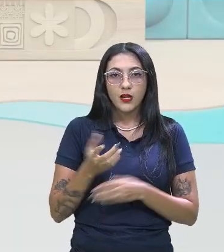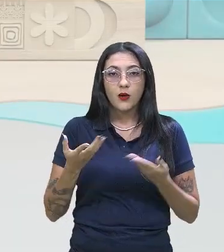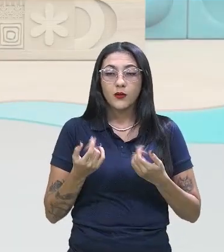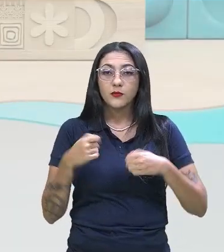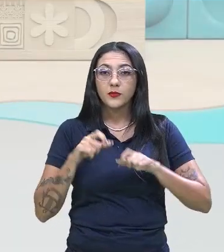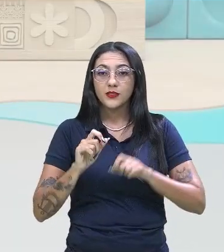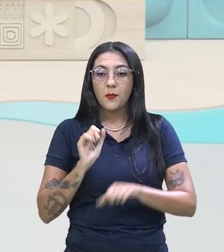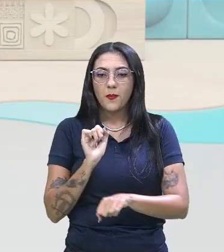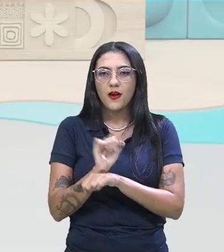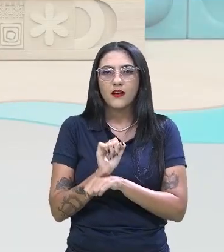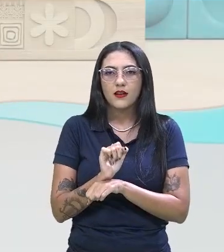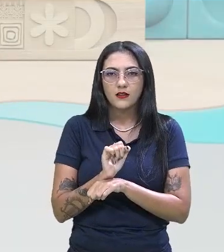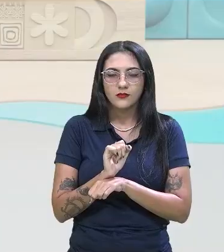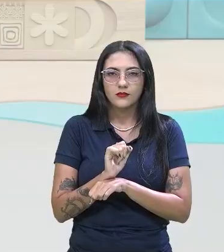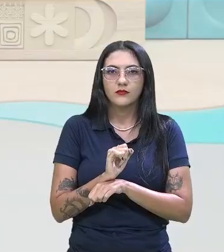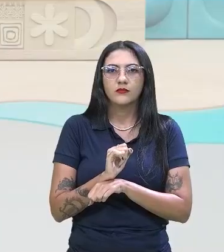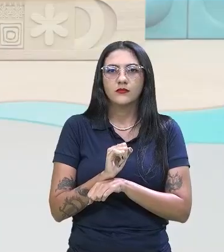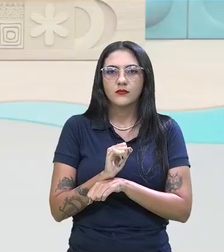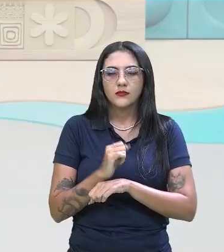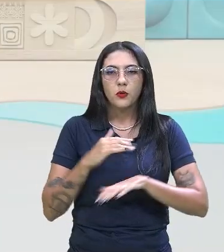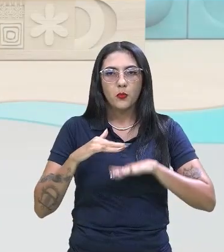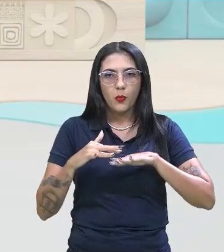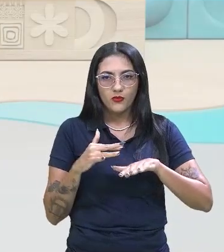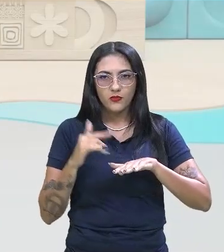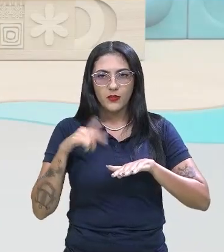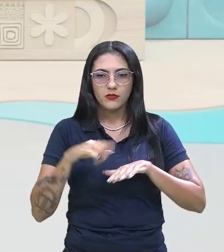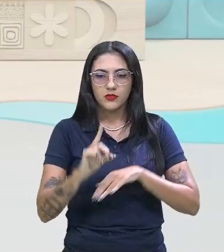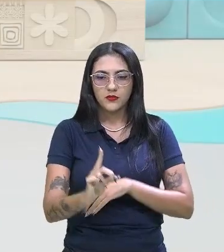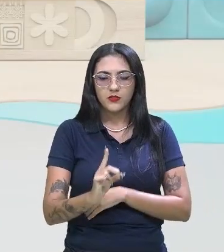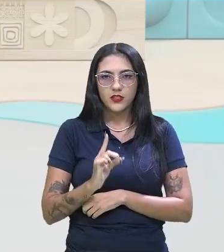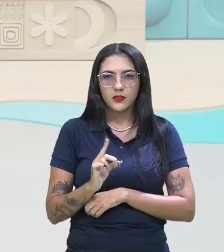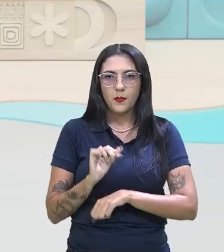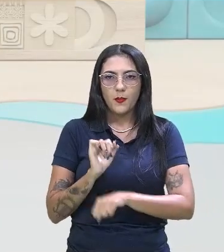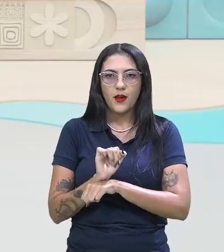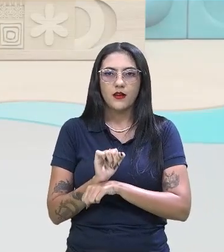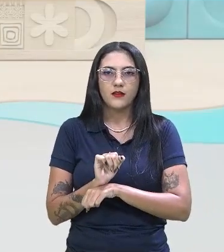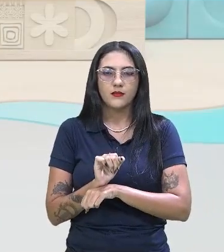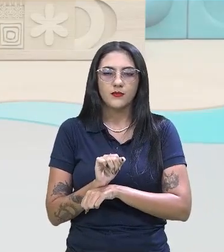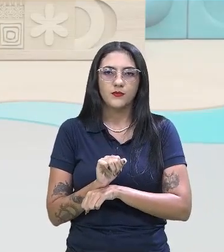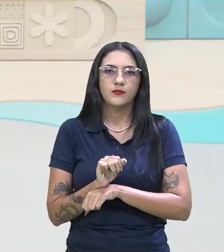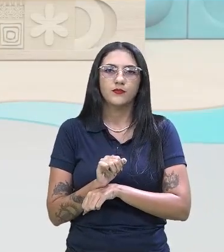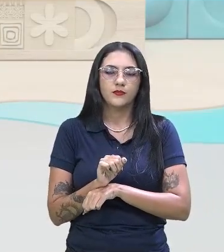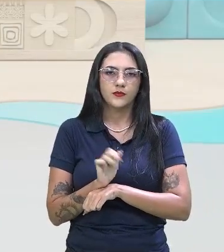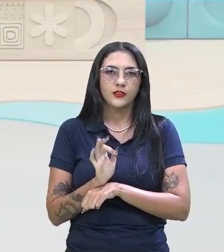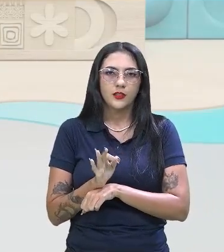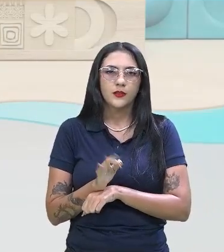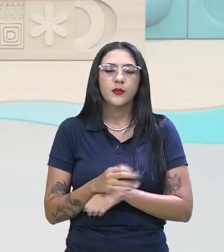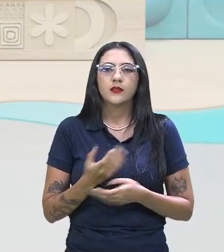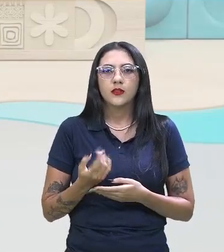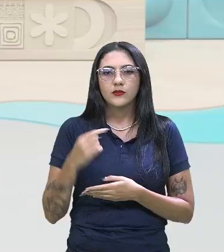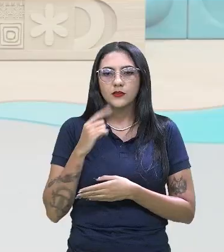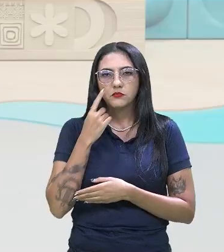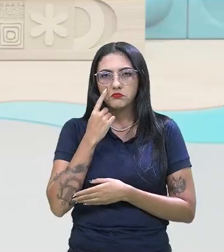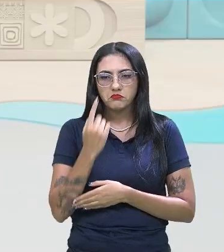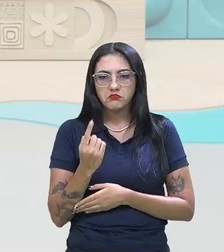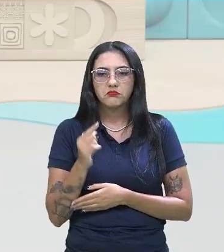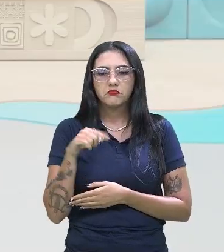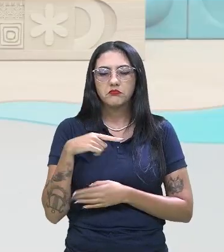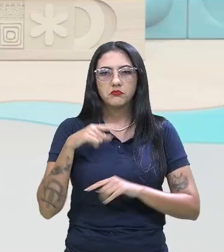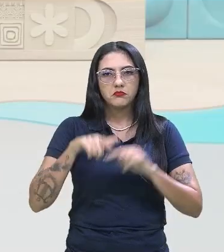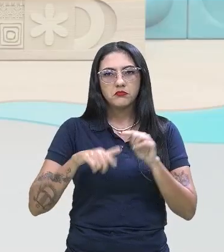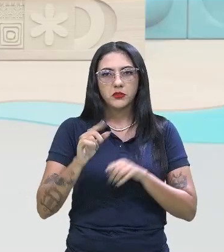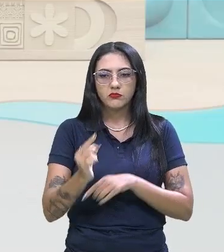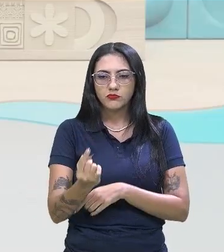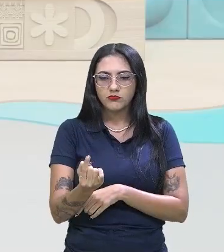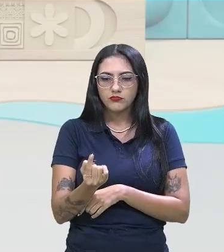da bola, acompanha o movimento da bola e desacelera. Você está ali vendo a bola vindo na sua direção, você acompanha